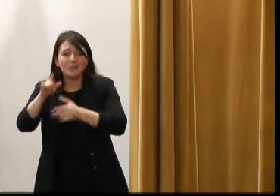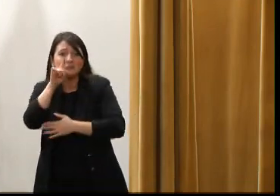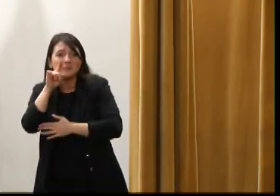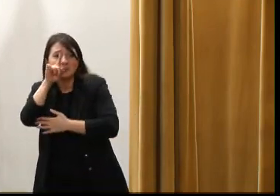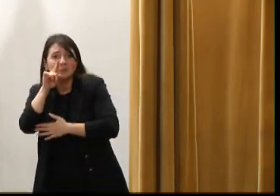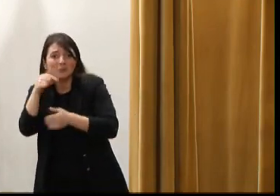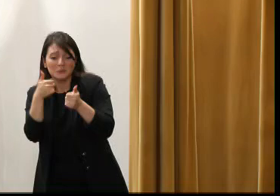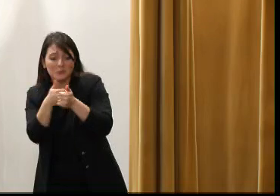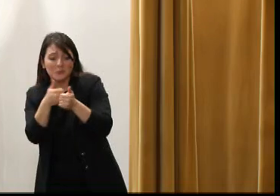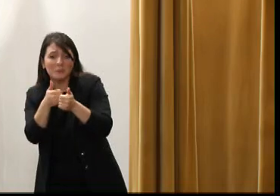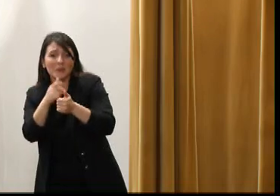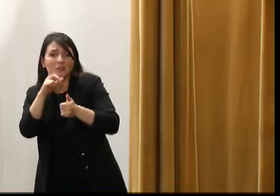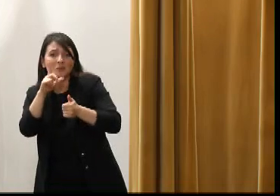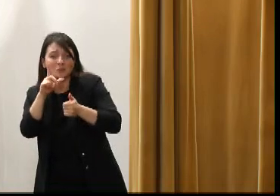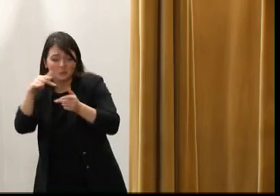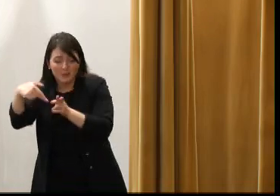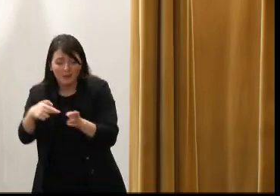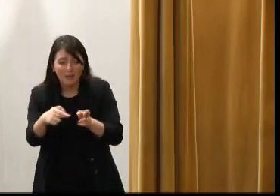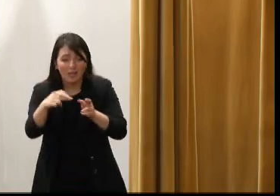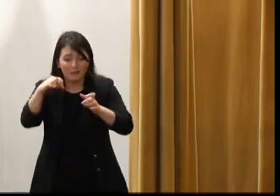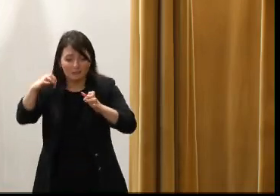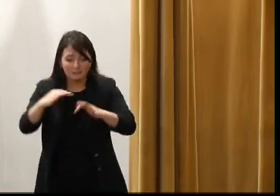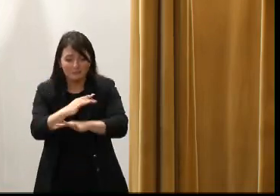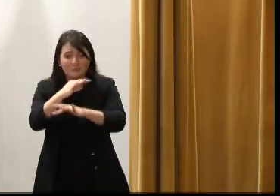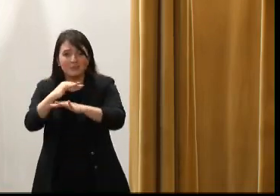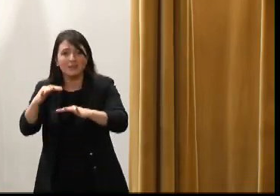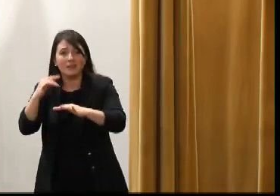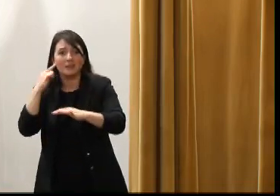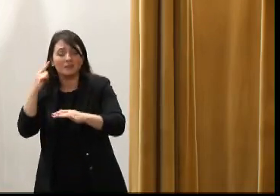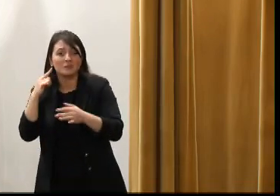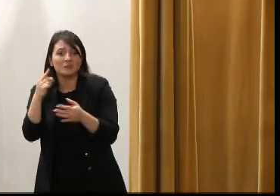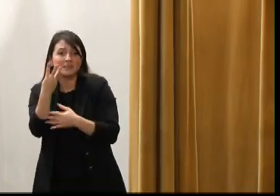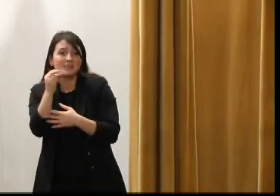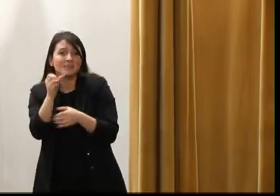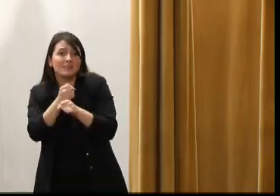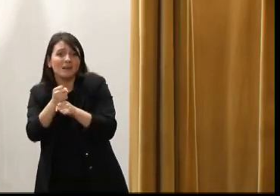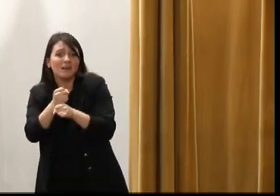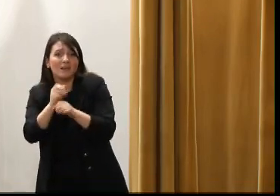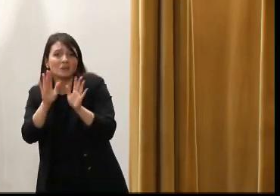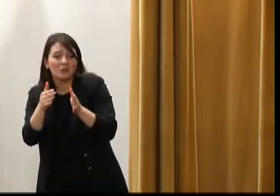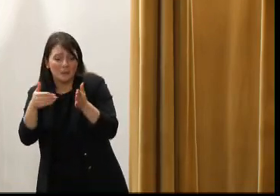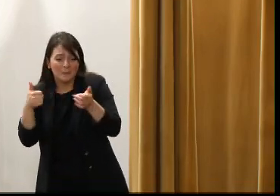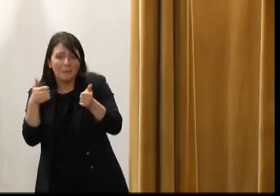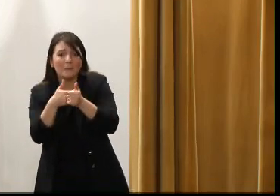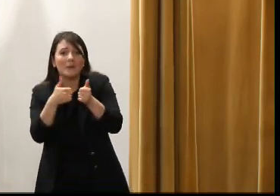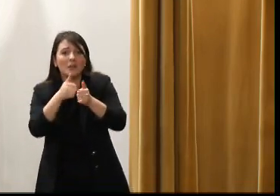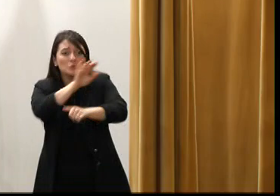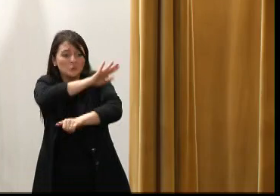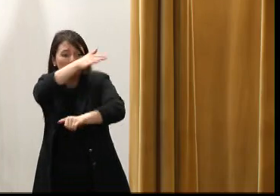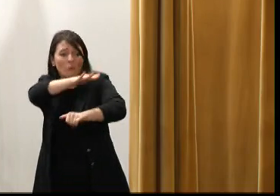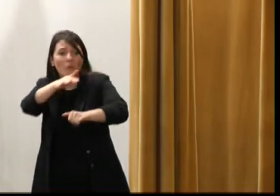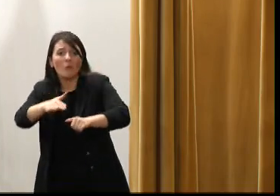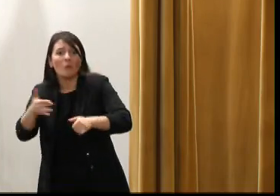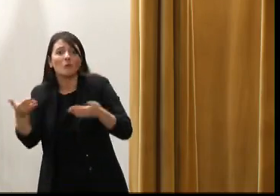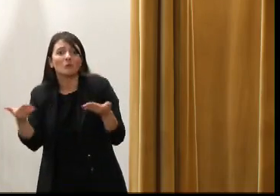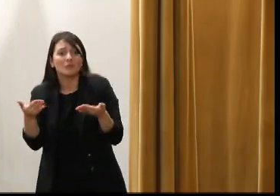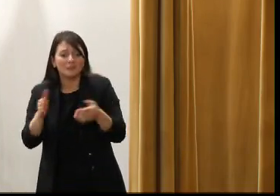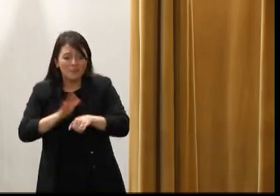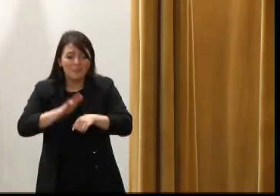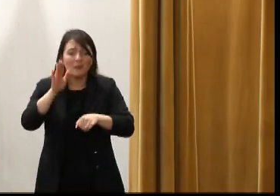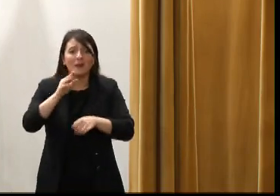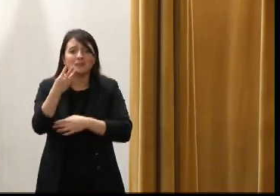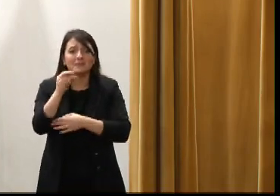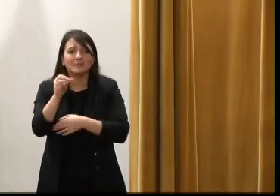dos arroios, nos pés dos morros. Isso já se faz 30 anos, e se nós não tivermos atitudes concretas, vamos passar mais 30